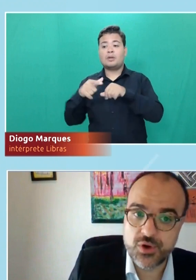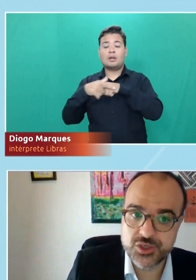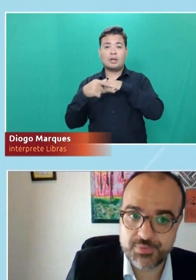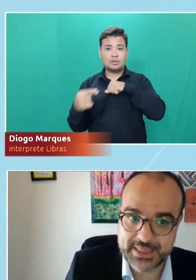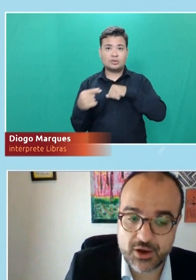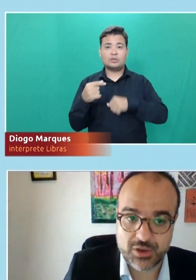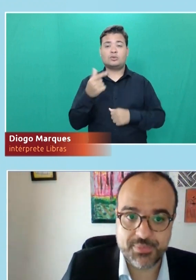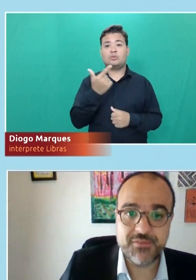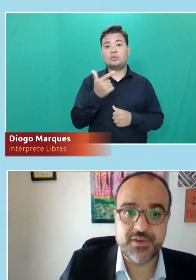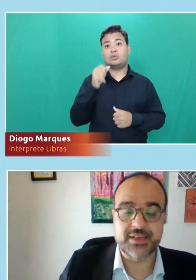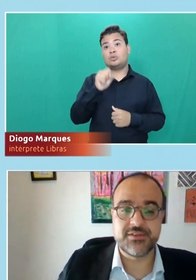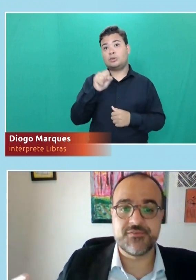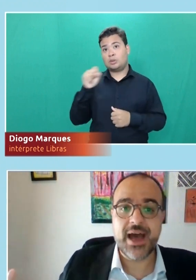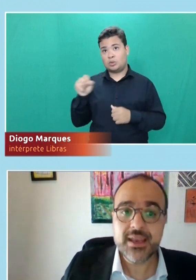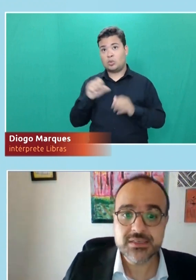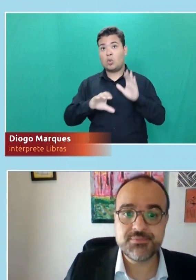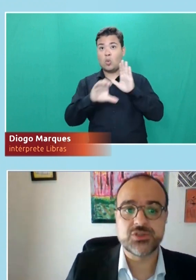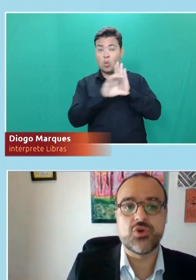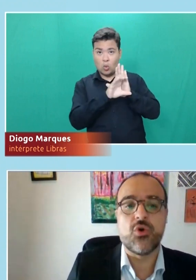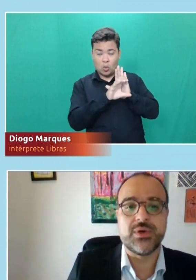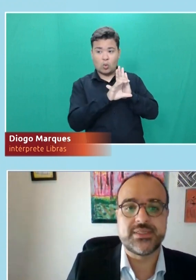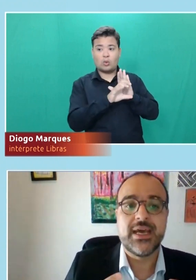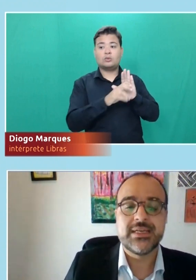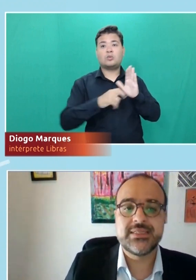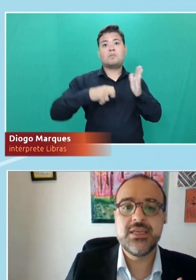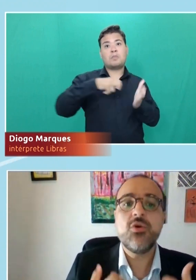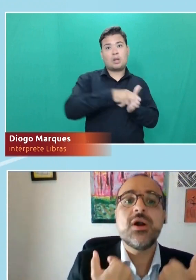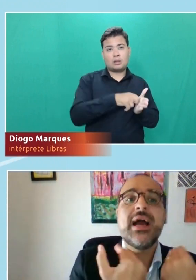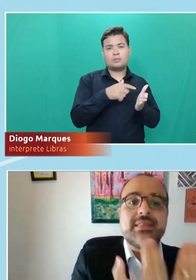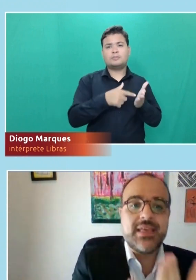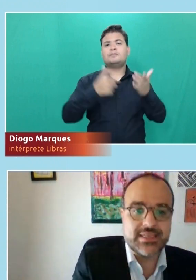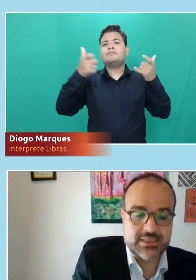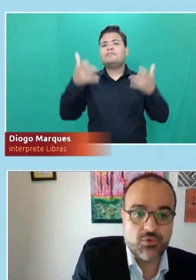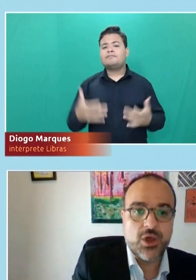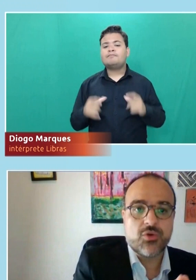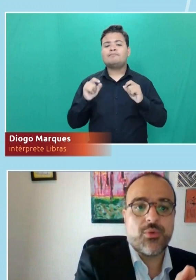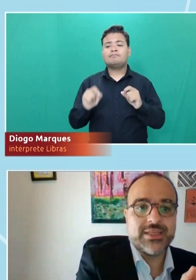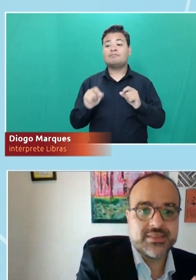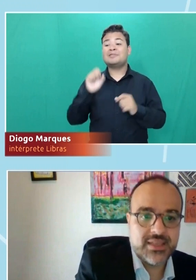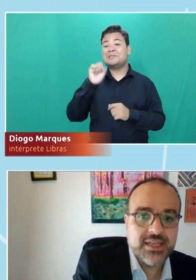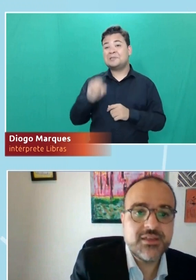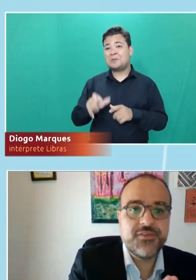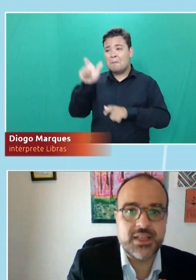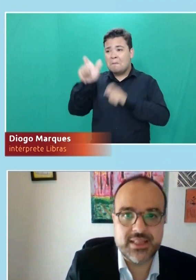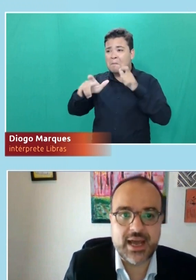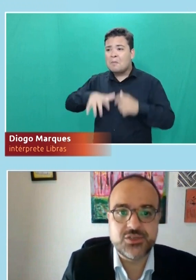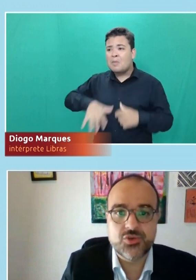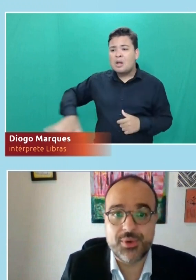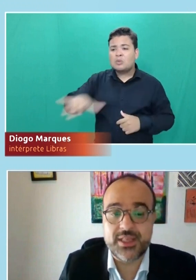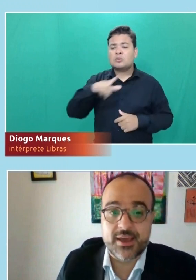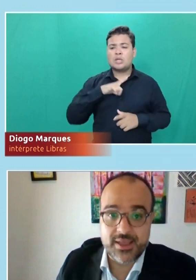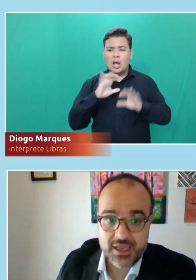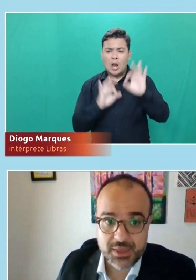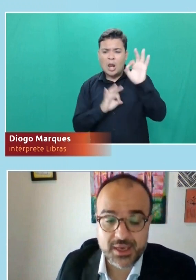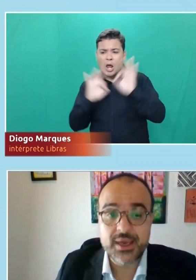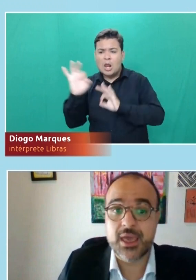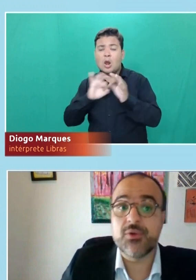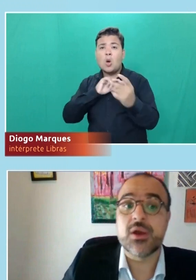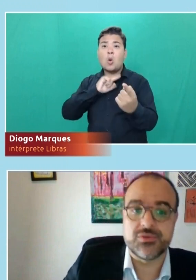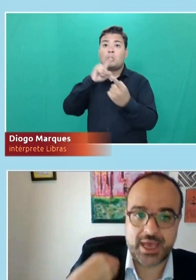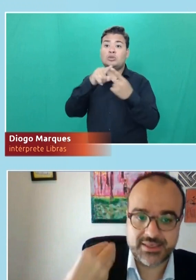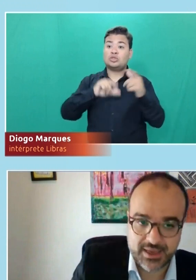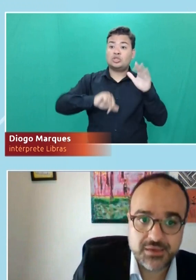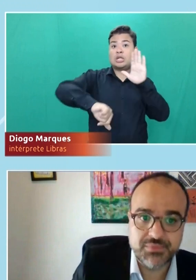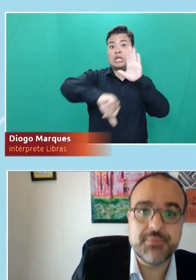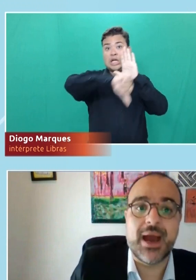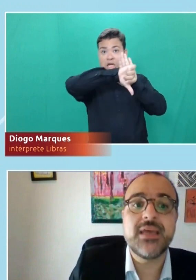288 do Código Penal, que prevê que se várias pessoas se organizam com a estrita finalidade de cometer crime, que